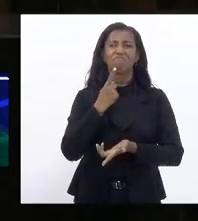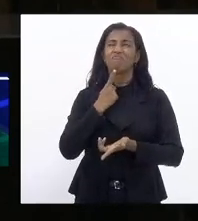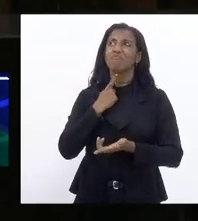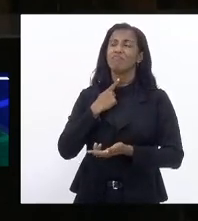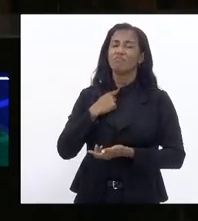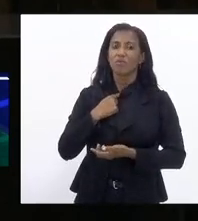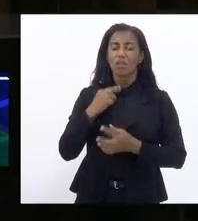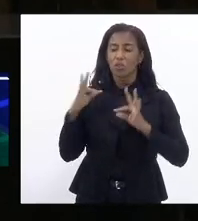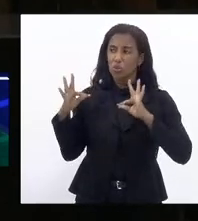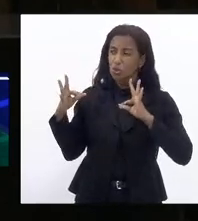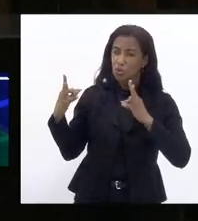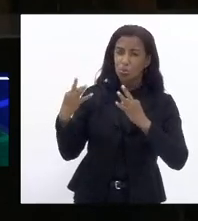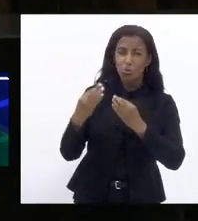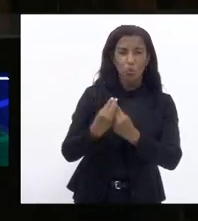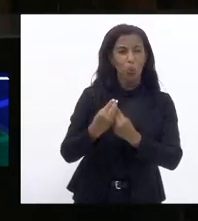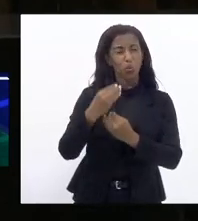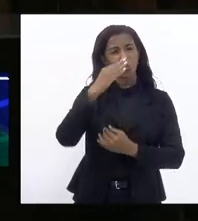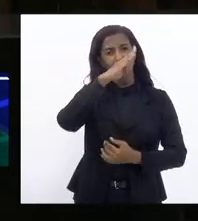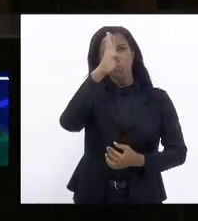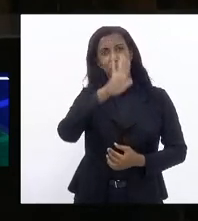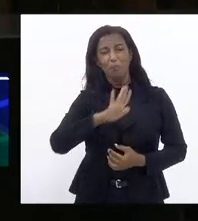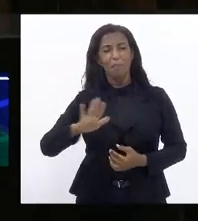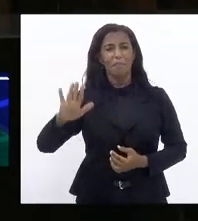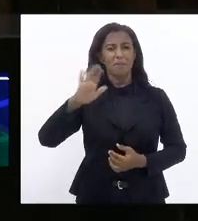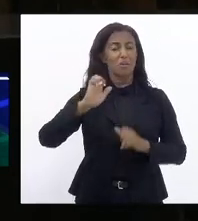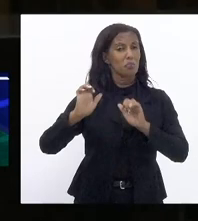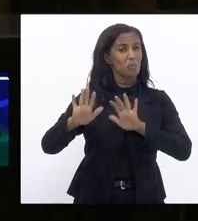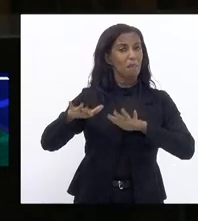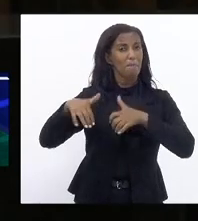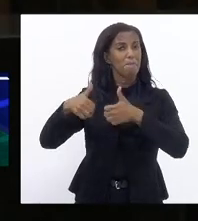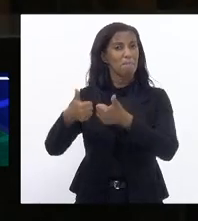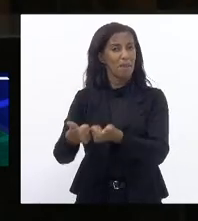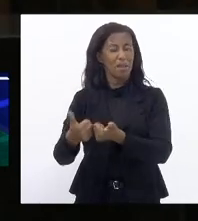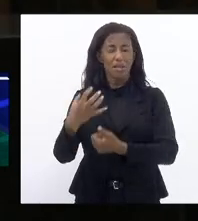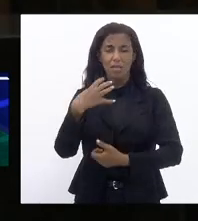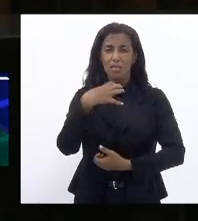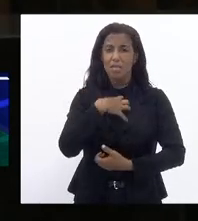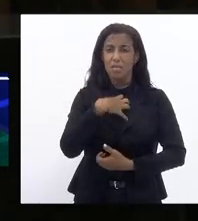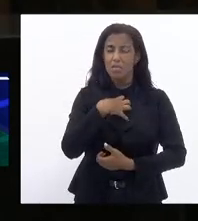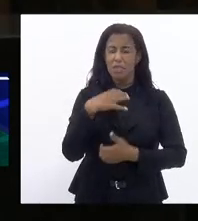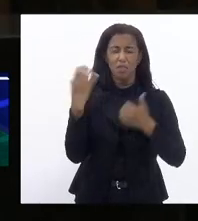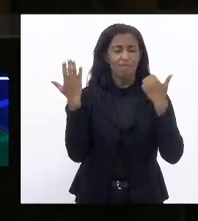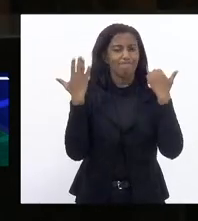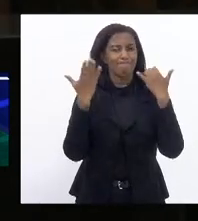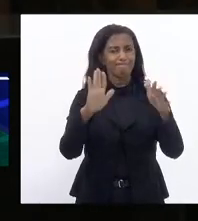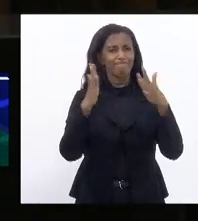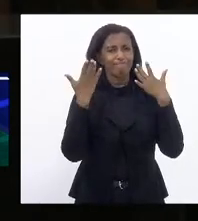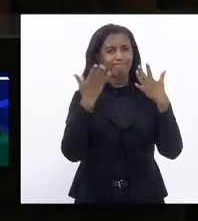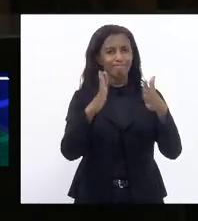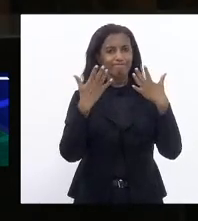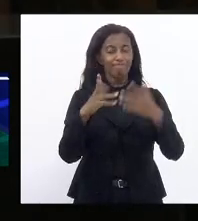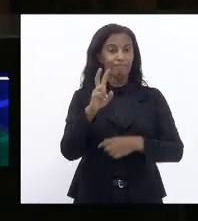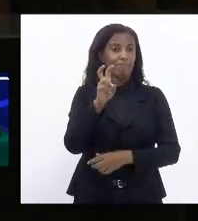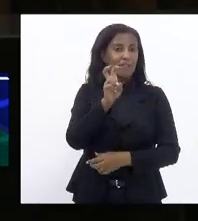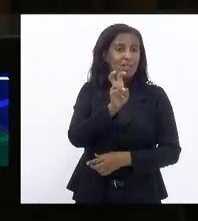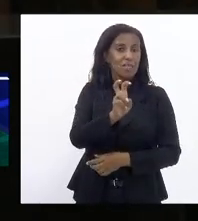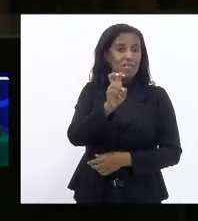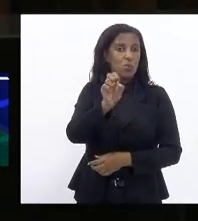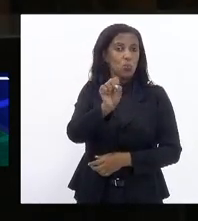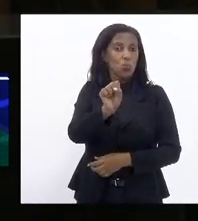vontade de todos os brasileiros de bem. Sinta-se aplaudido por